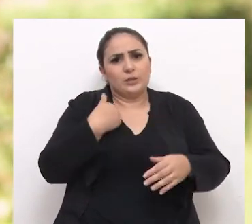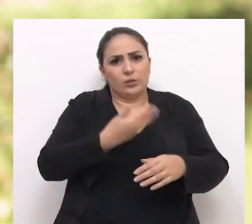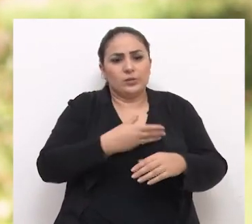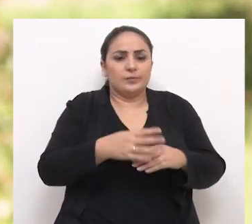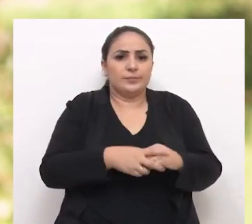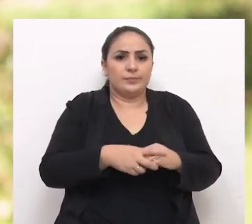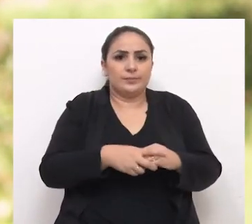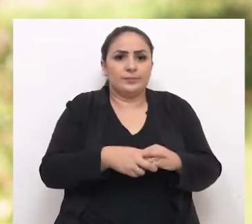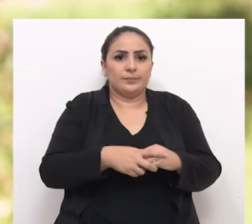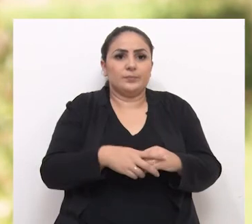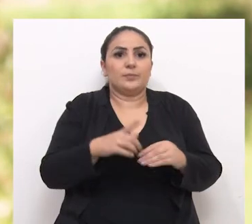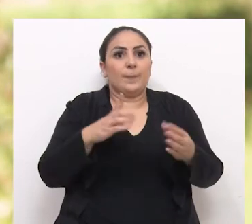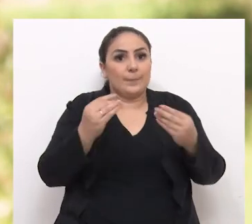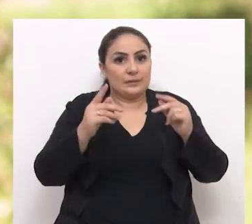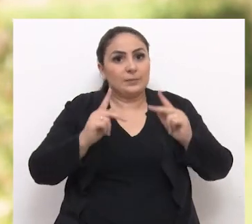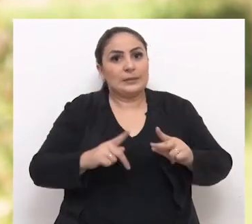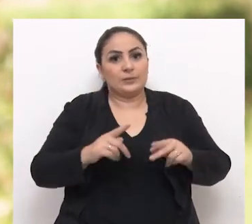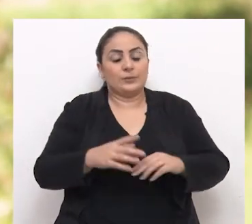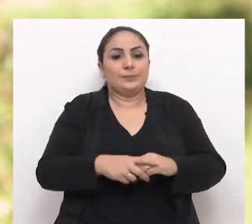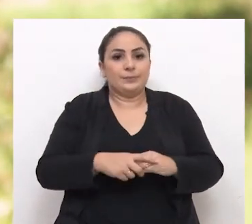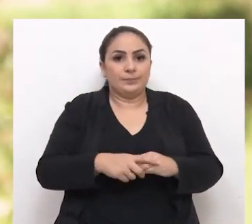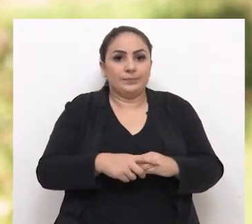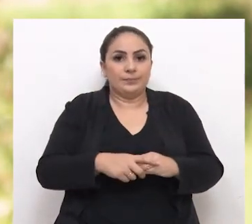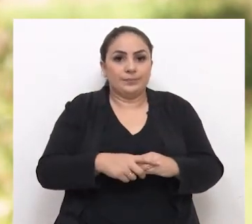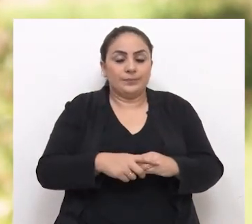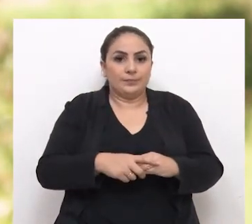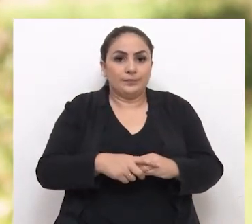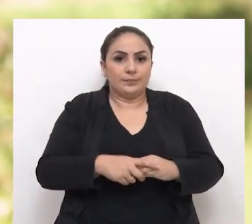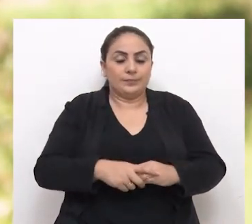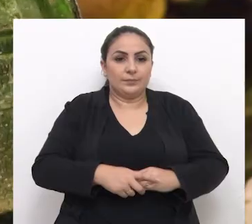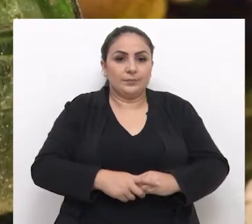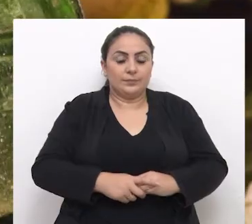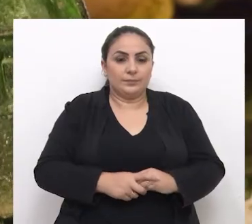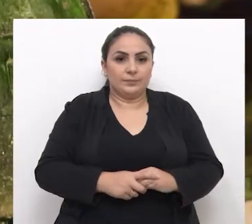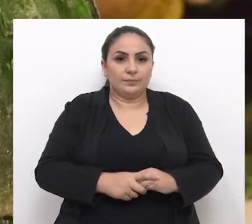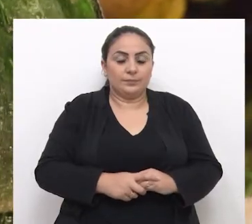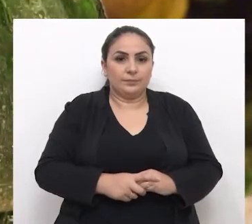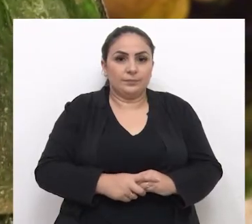material. E nós temos bastante pessoas.